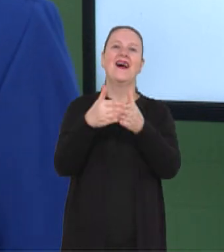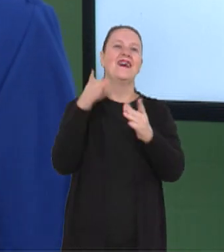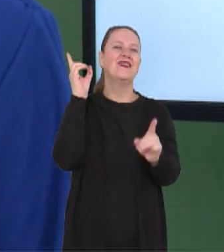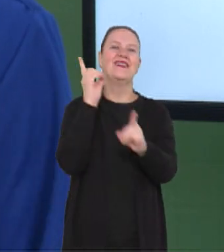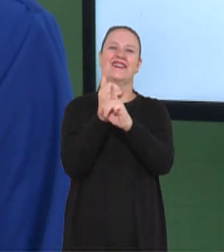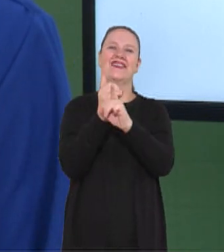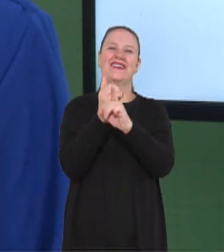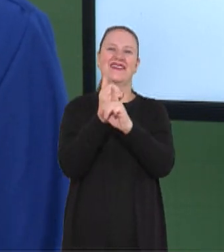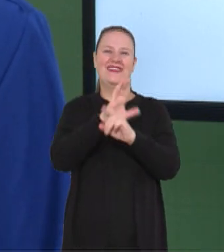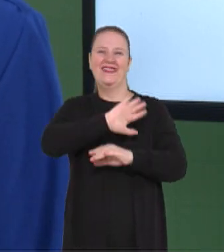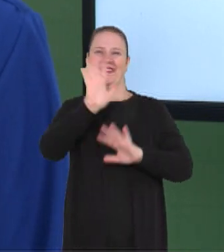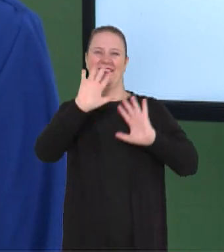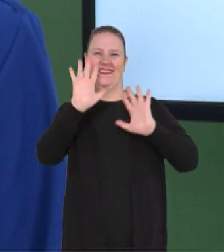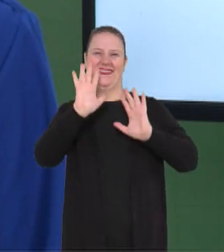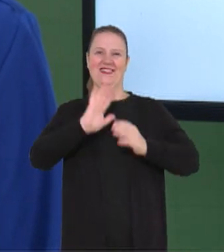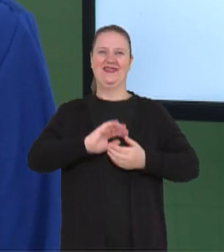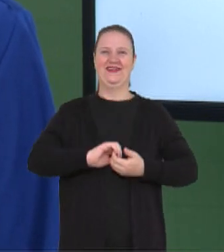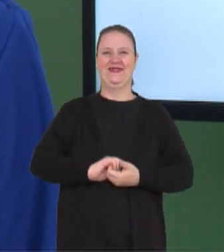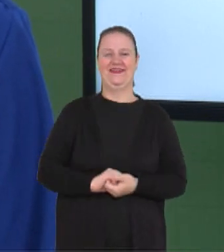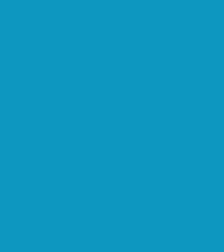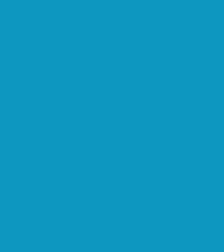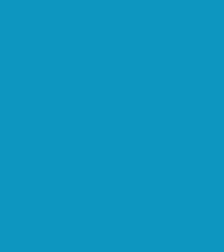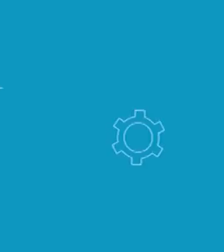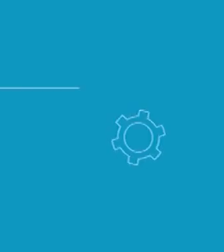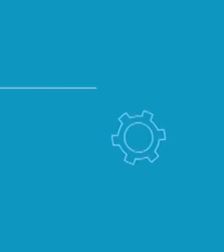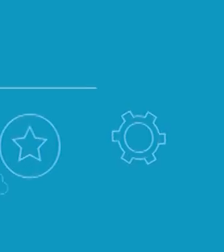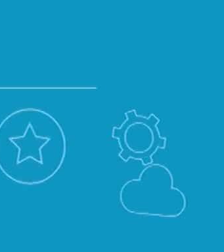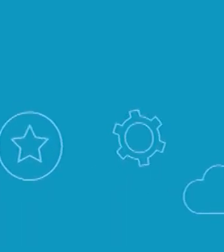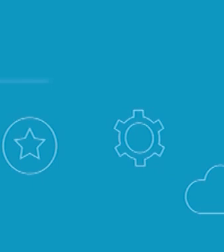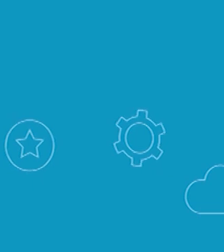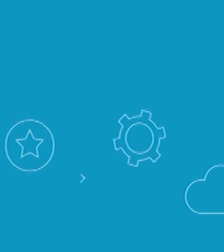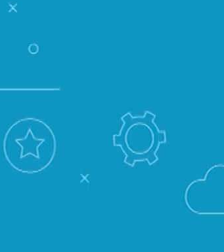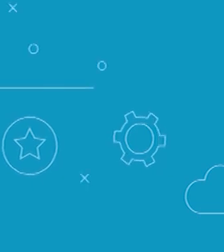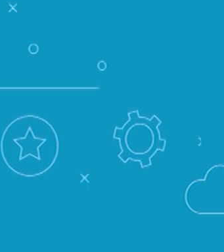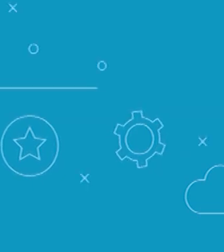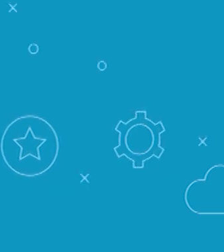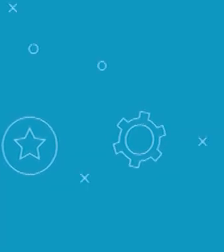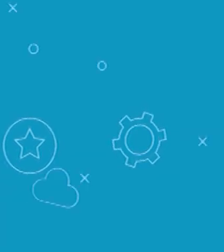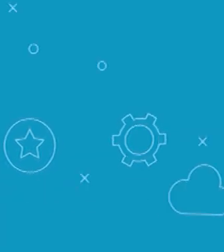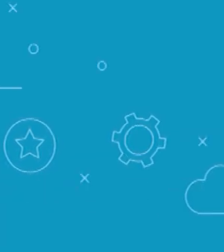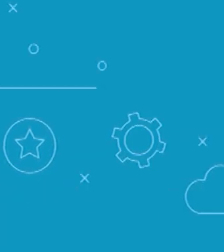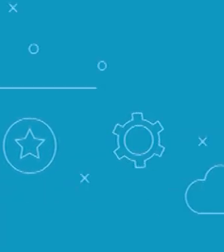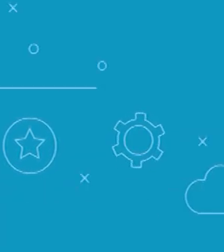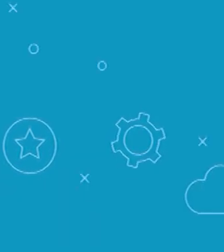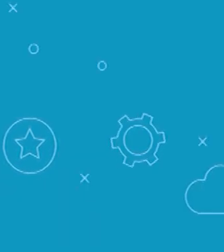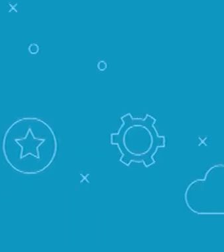próxima aula.